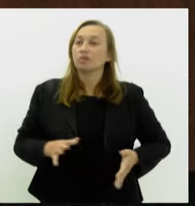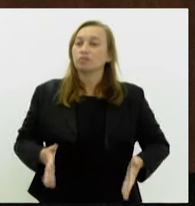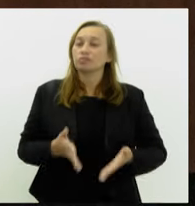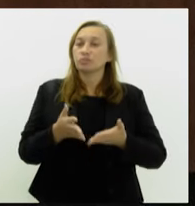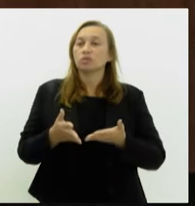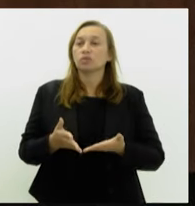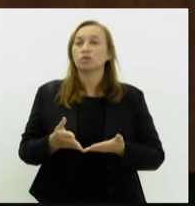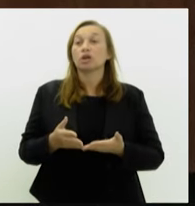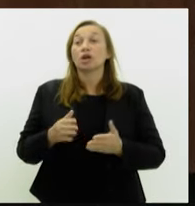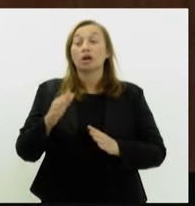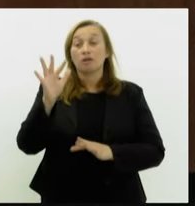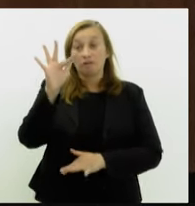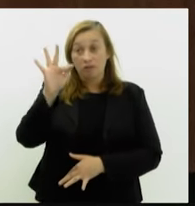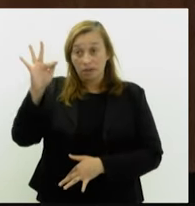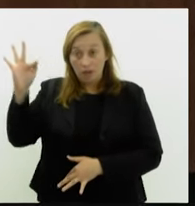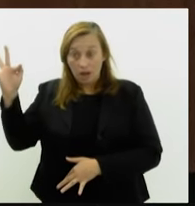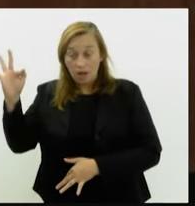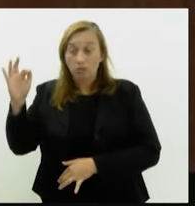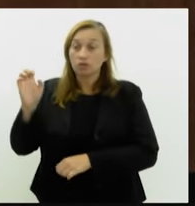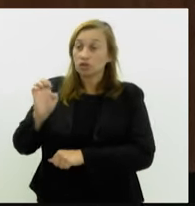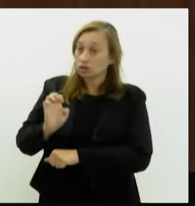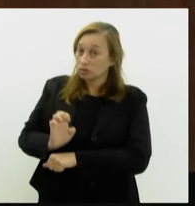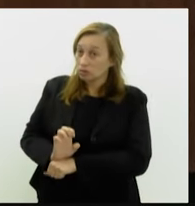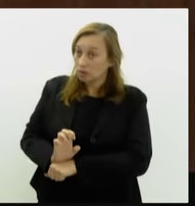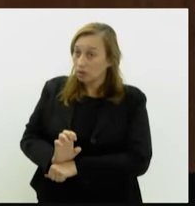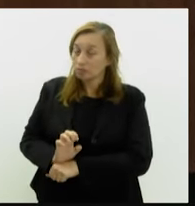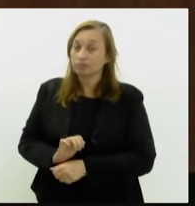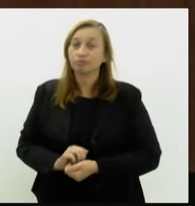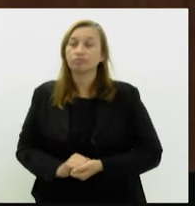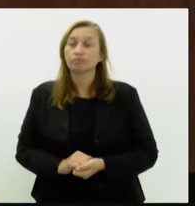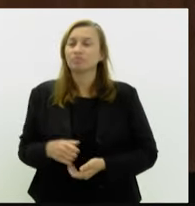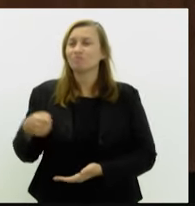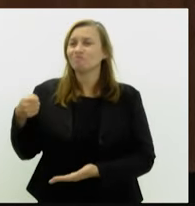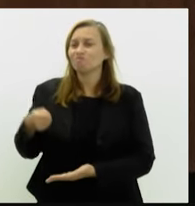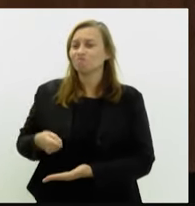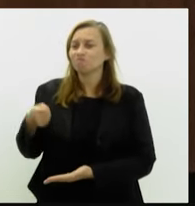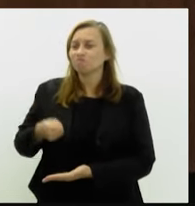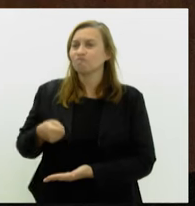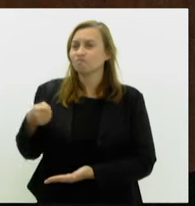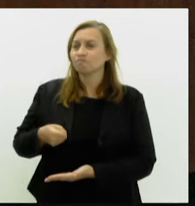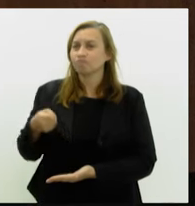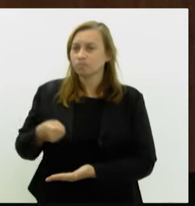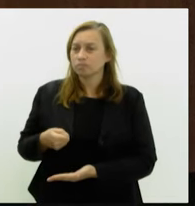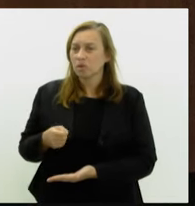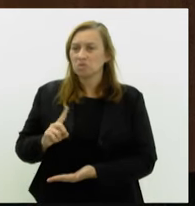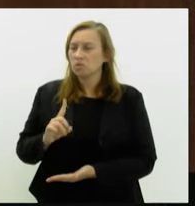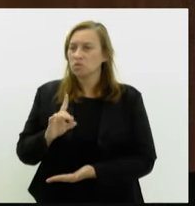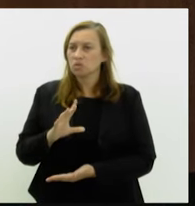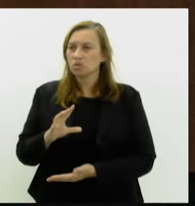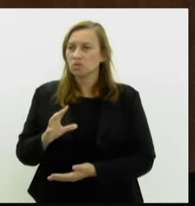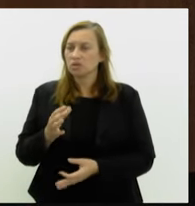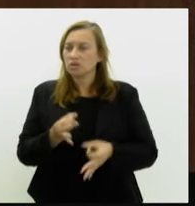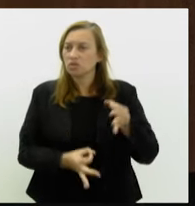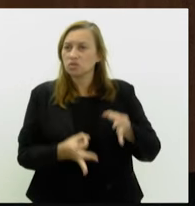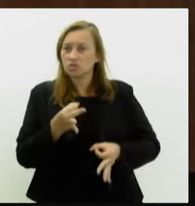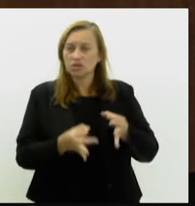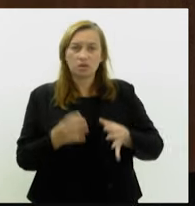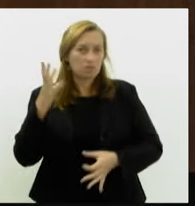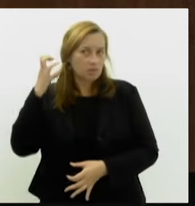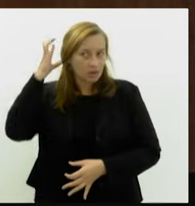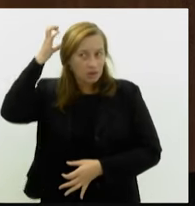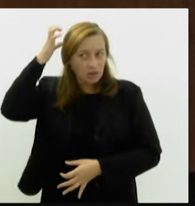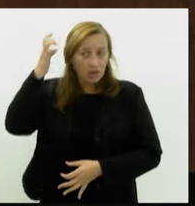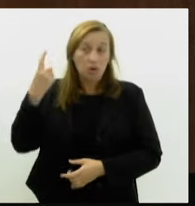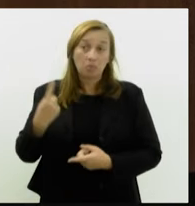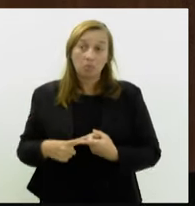federal e a nível também estadual e cobrar não apenas a justiça pela Marielle, porque essa